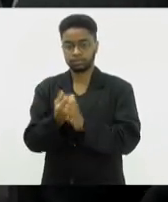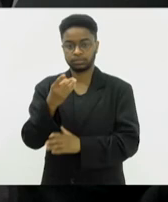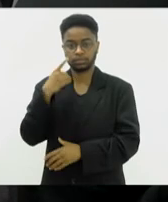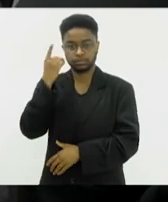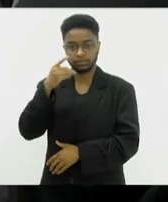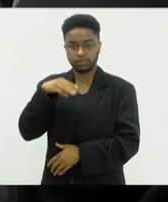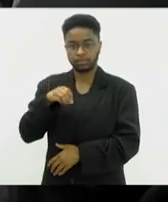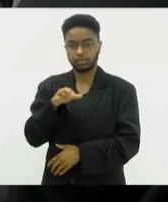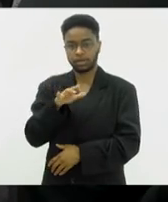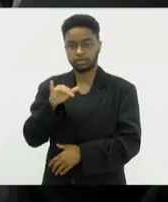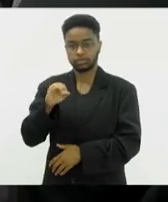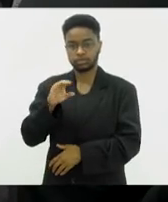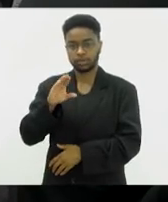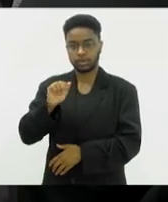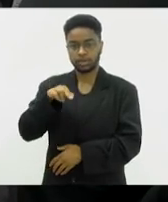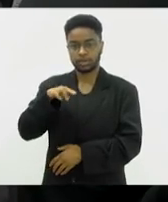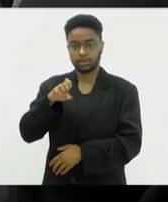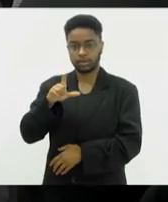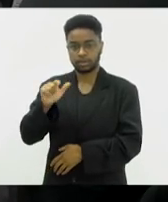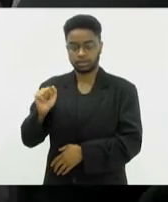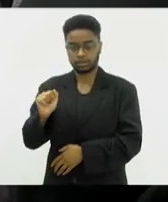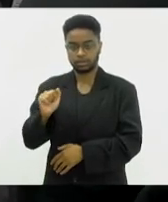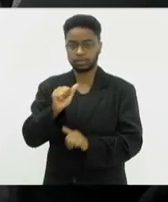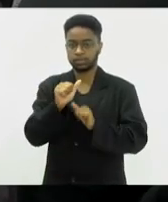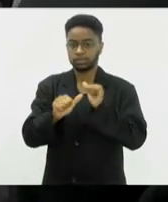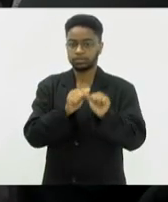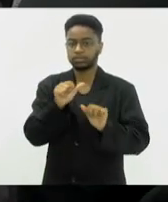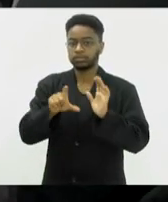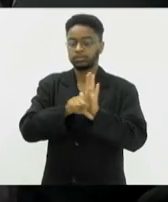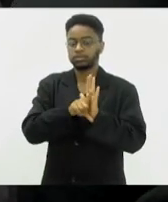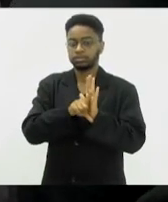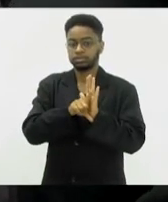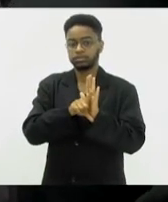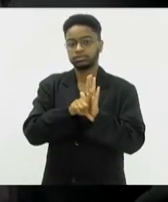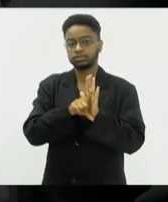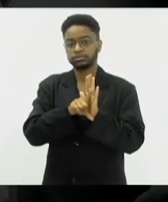deputado Márcio Canella, que altera a lei número